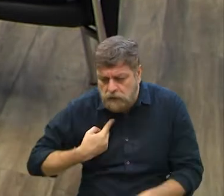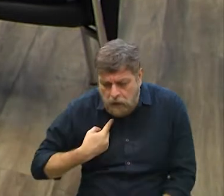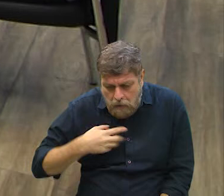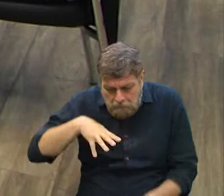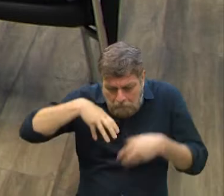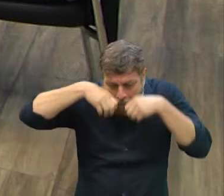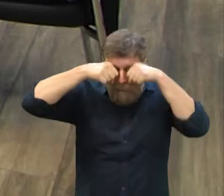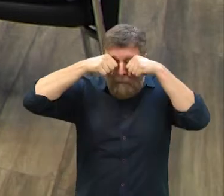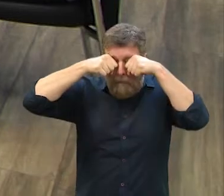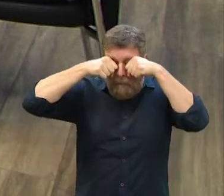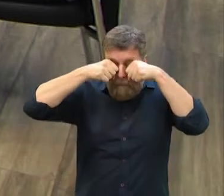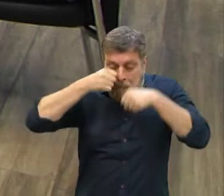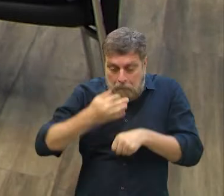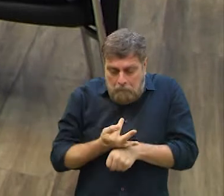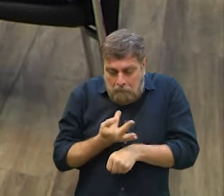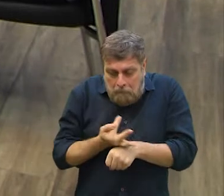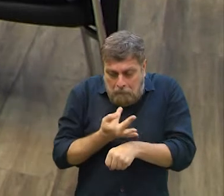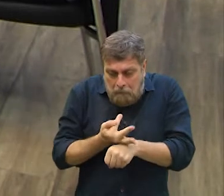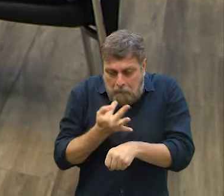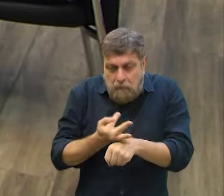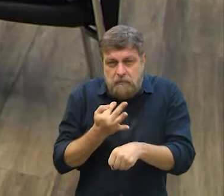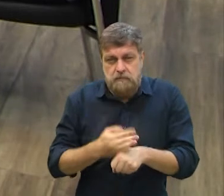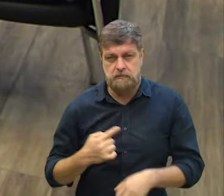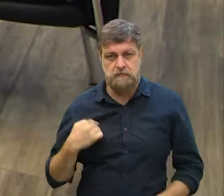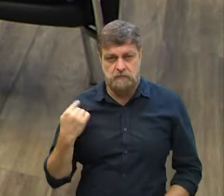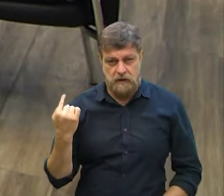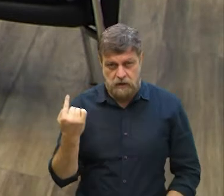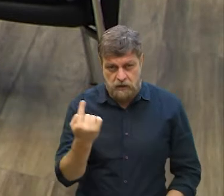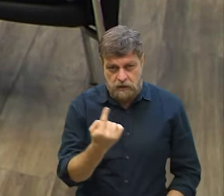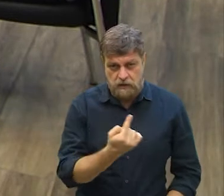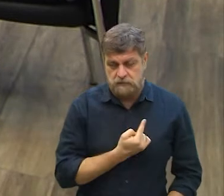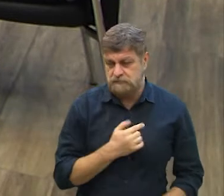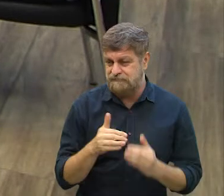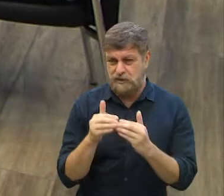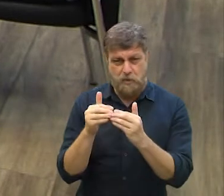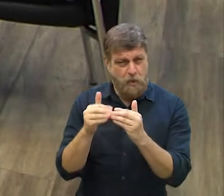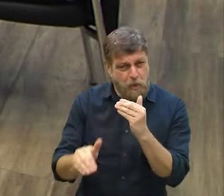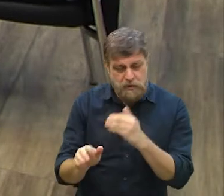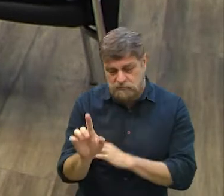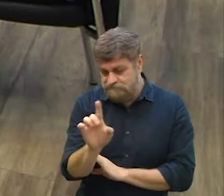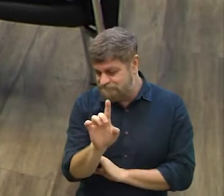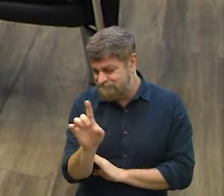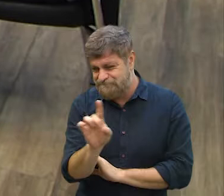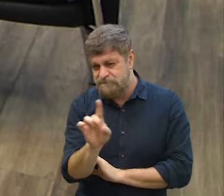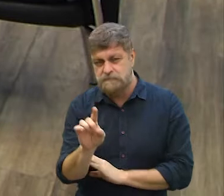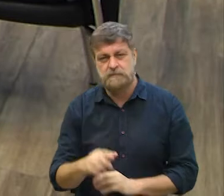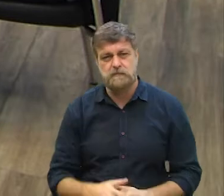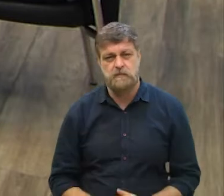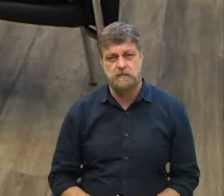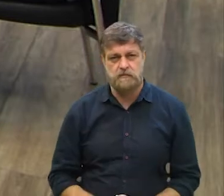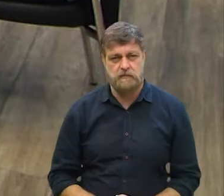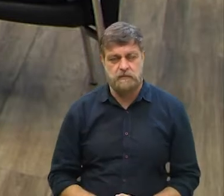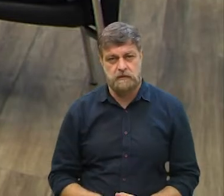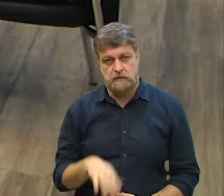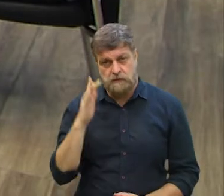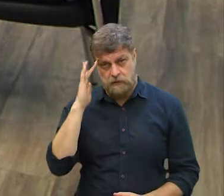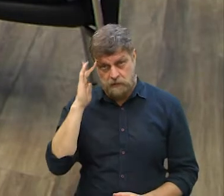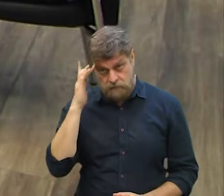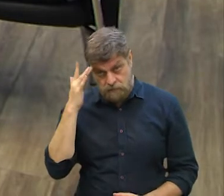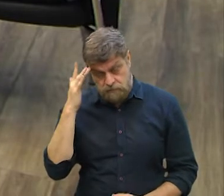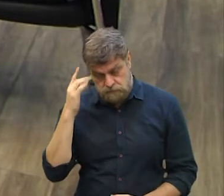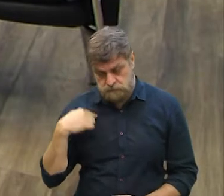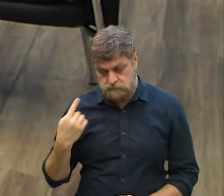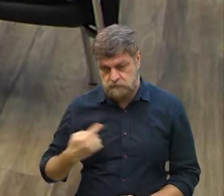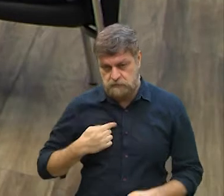você tinha que... Mas nem por isso a gente concorda ou deva concordar. Eu acho